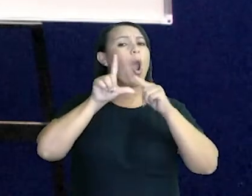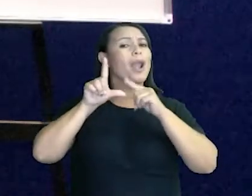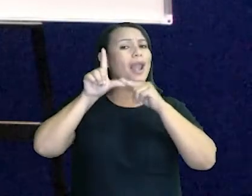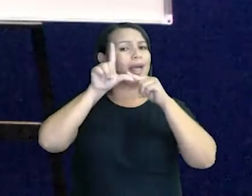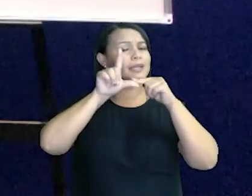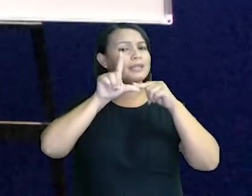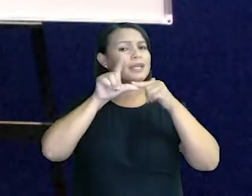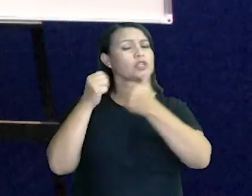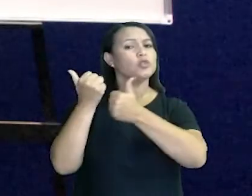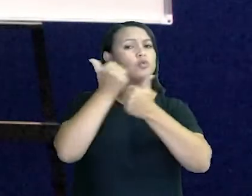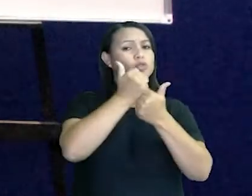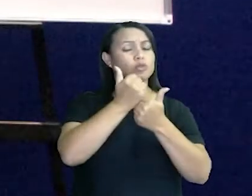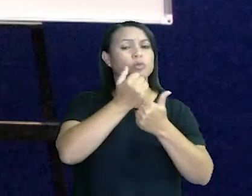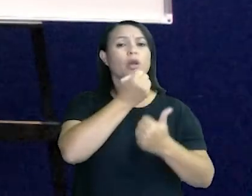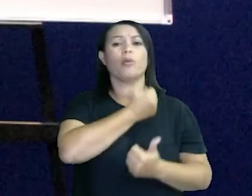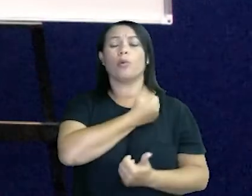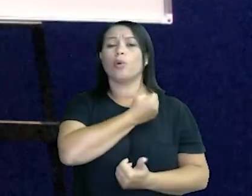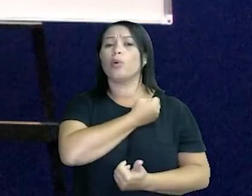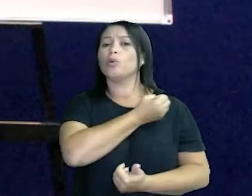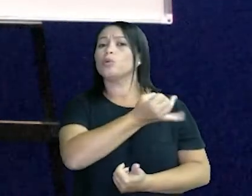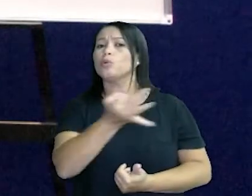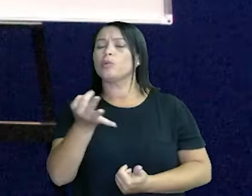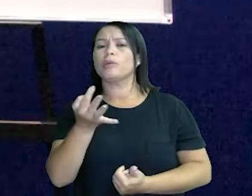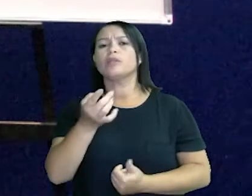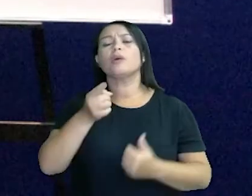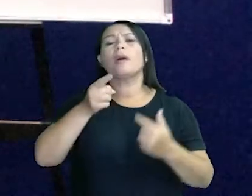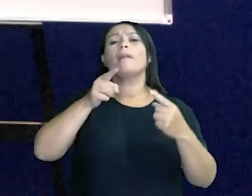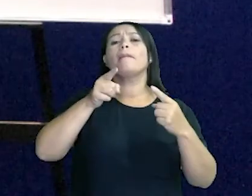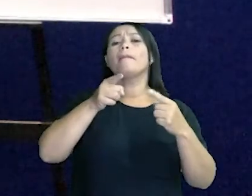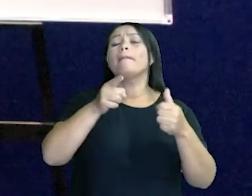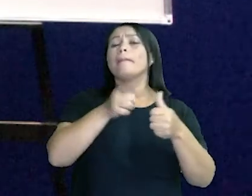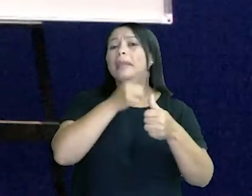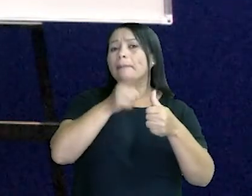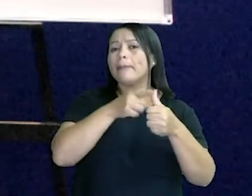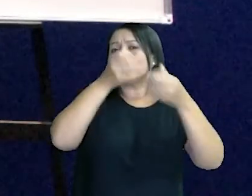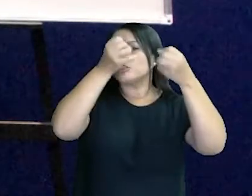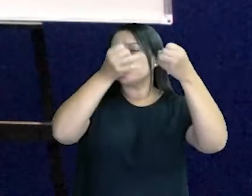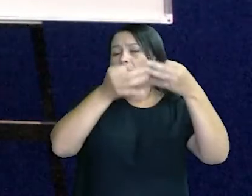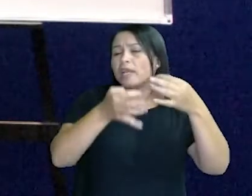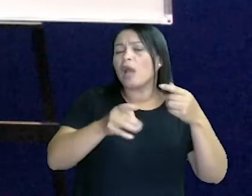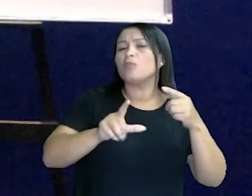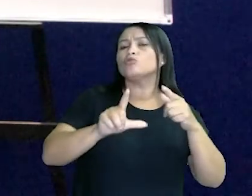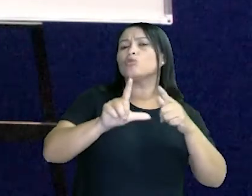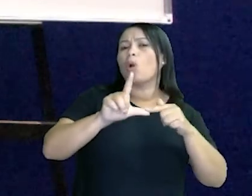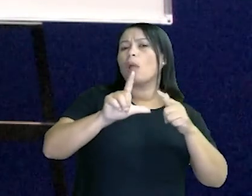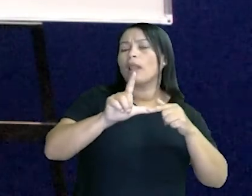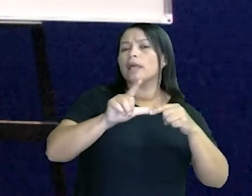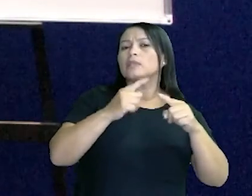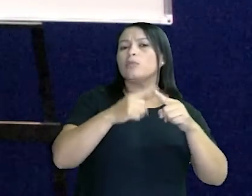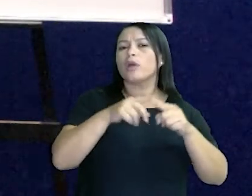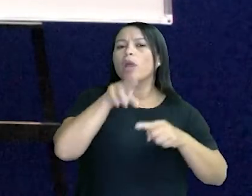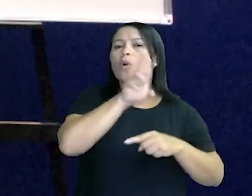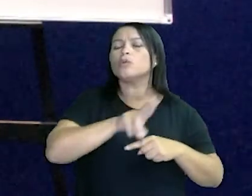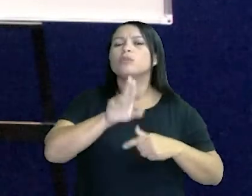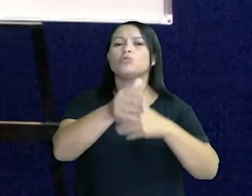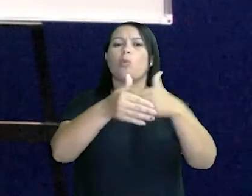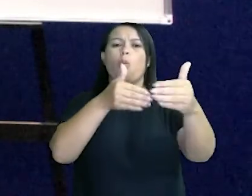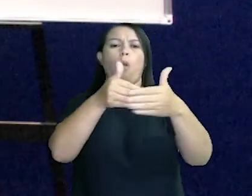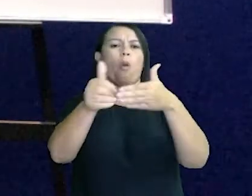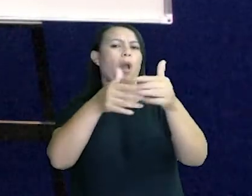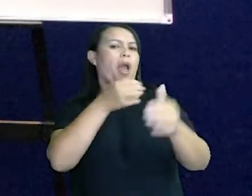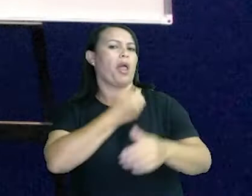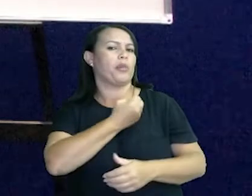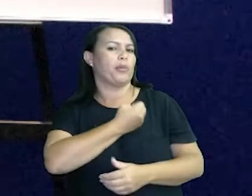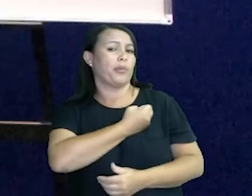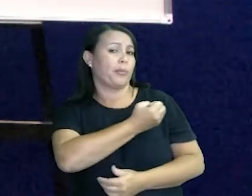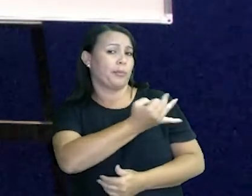então primeiro a gente explica a forma algébrica porque porque com ela nós podemos utilizar qualquer